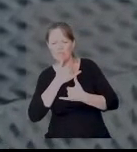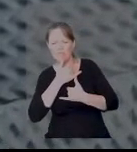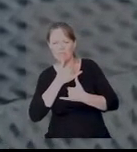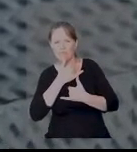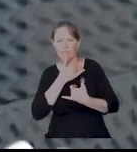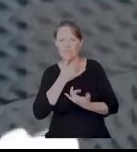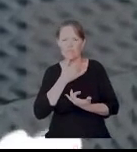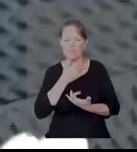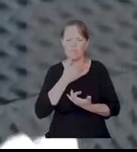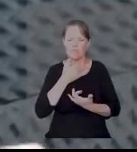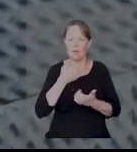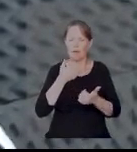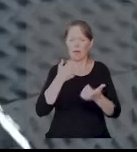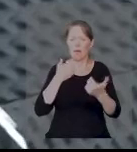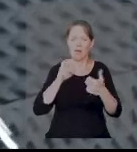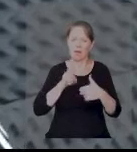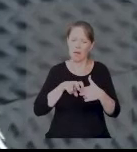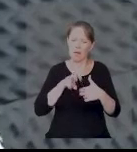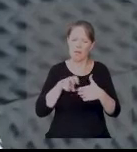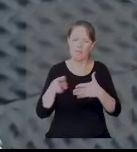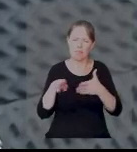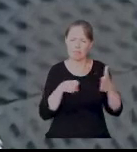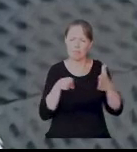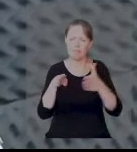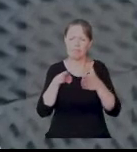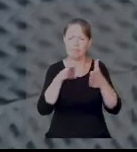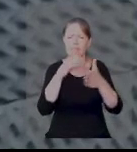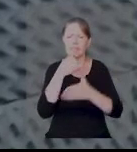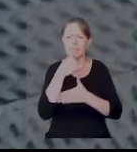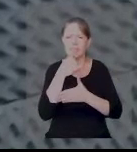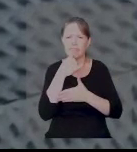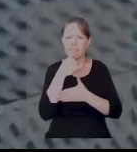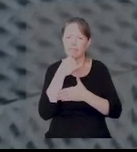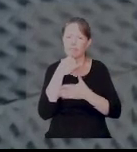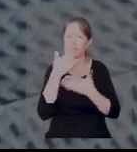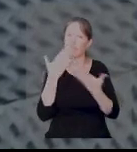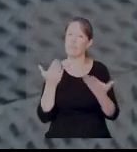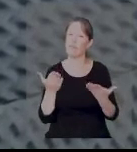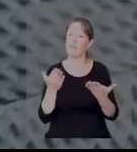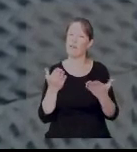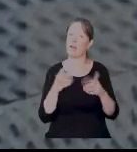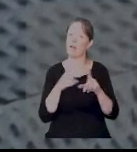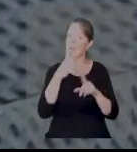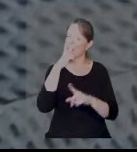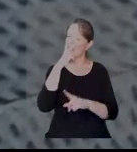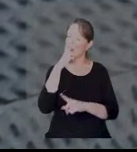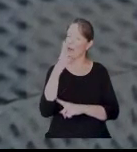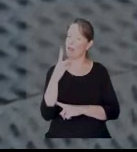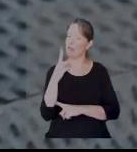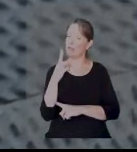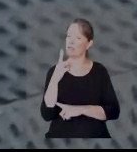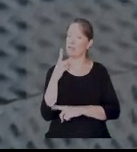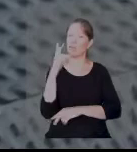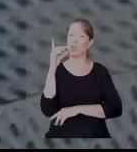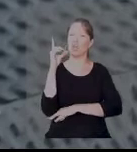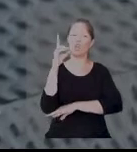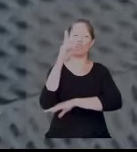tristes, caminhar para o muro das lamentações? Assim parece. Nossos dias, disse